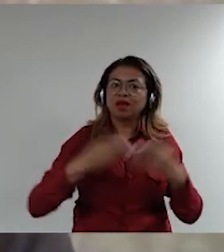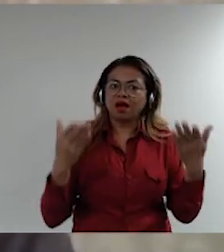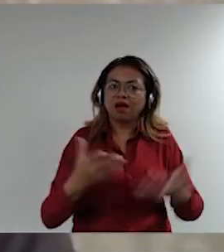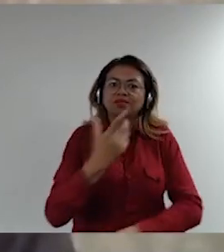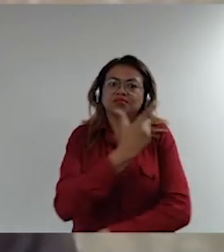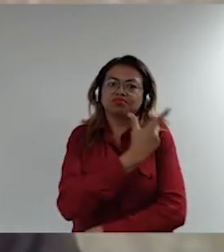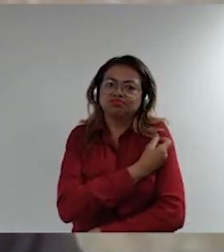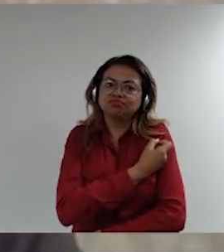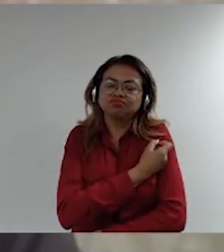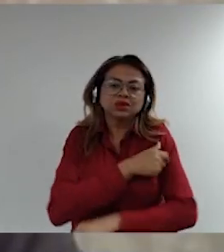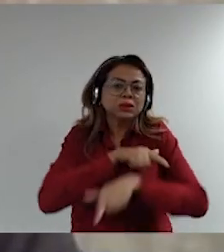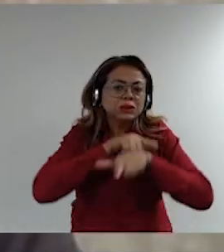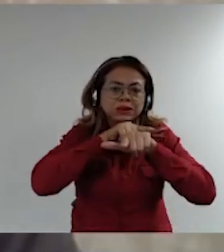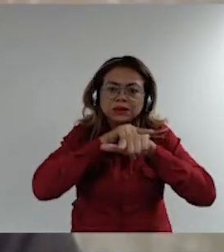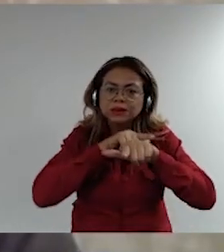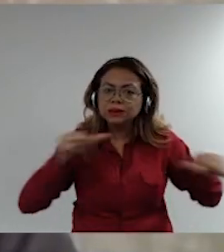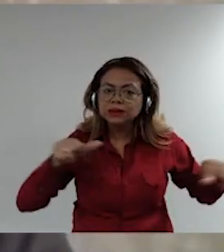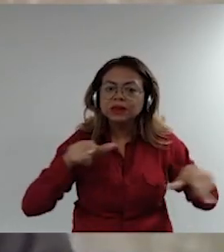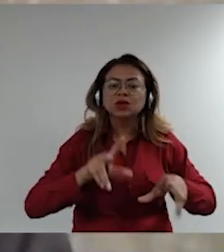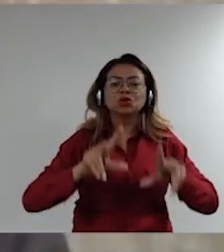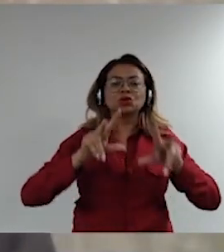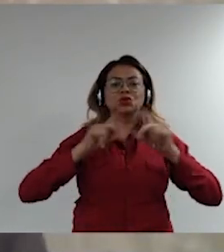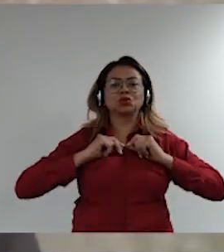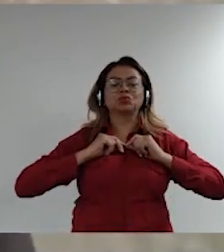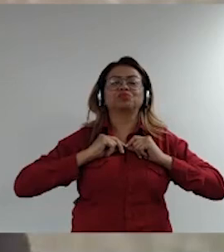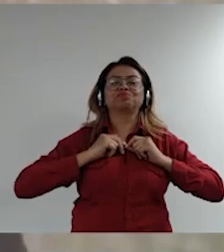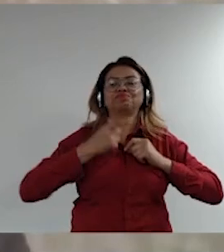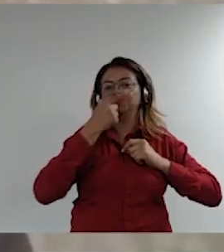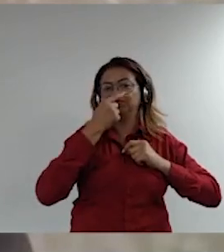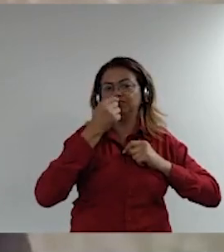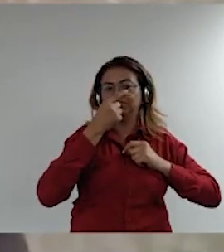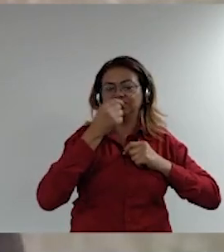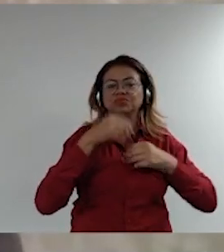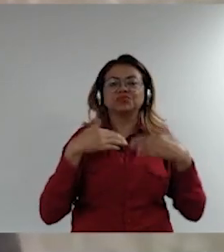vacinação pegou a doença, né?